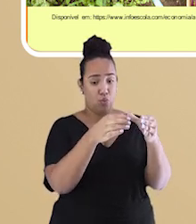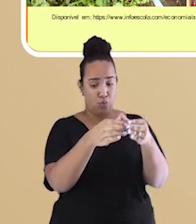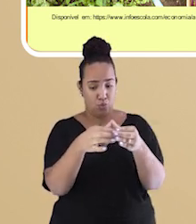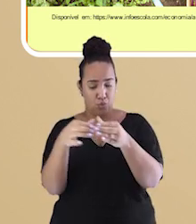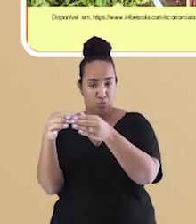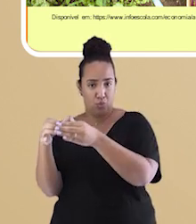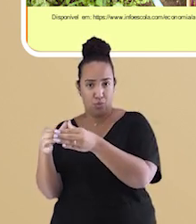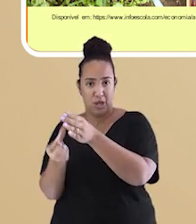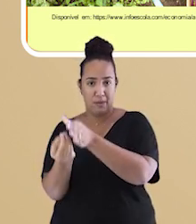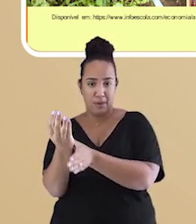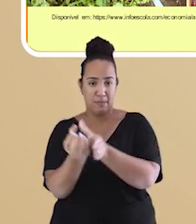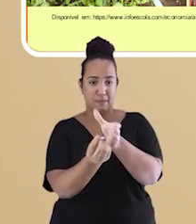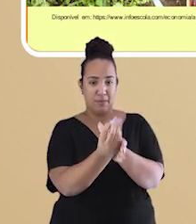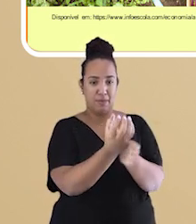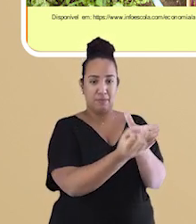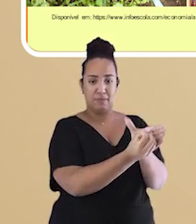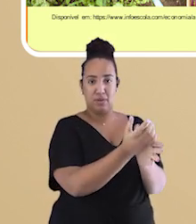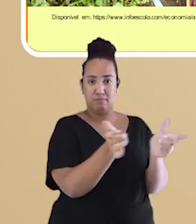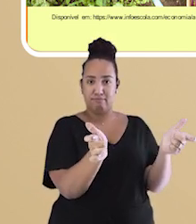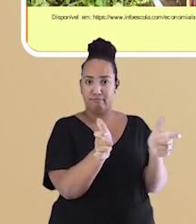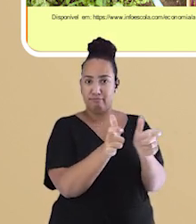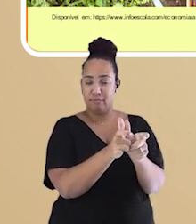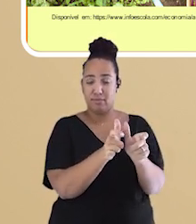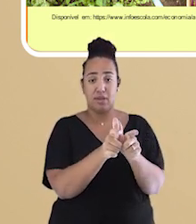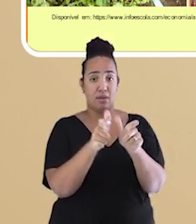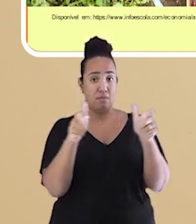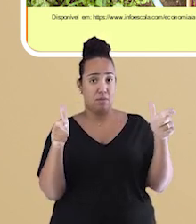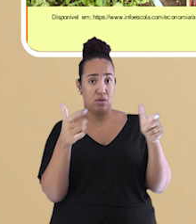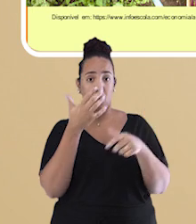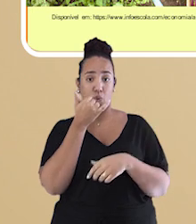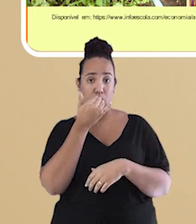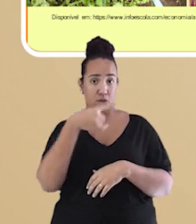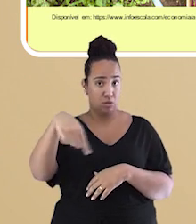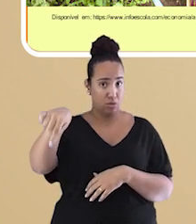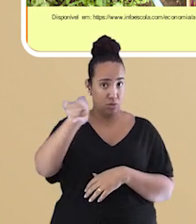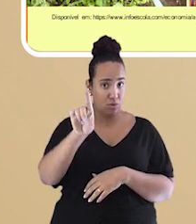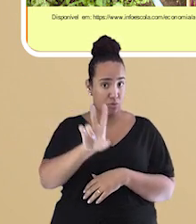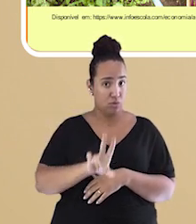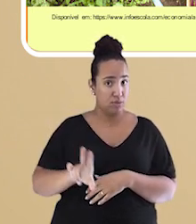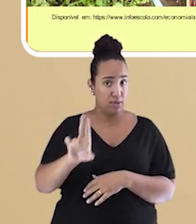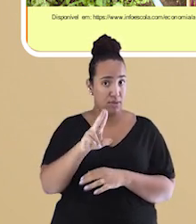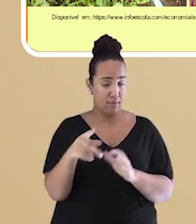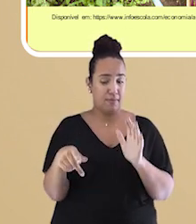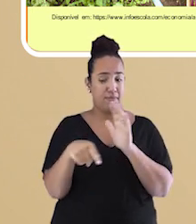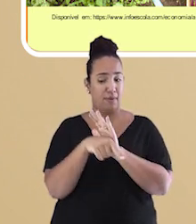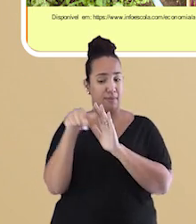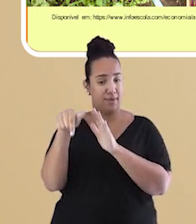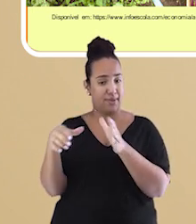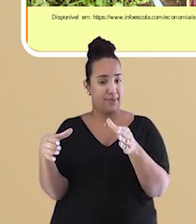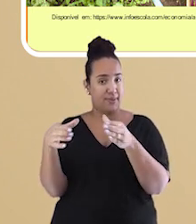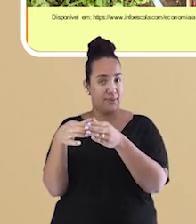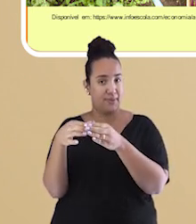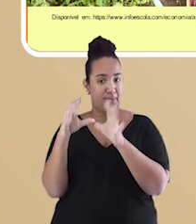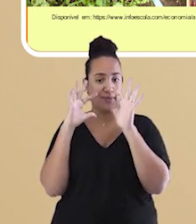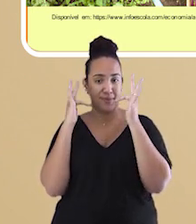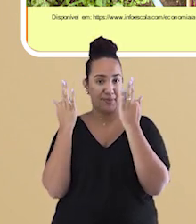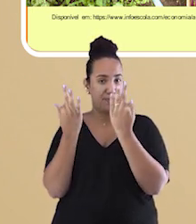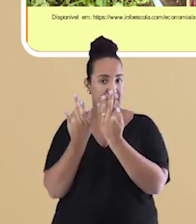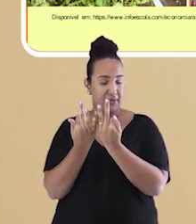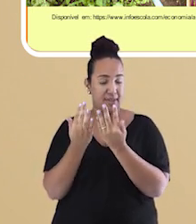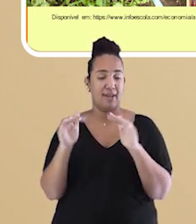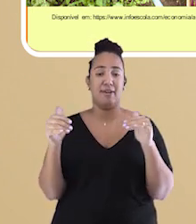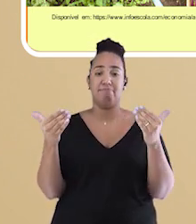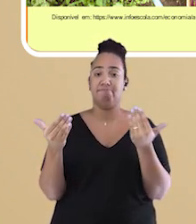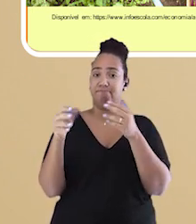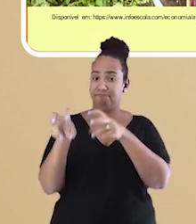de pequenos produtores e a maior parte dos alimentos que chegam à nossa mesa são garantidos por esse